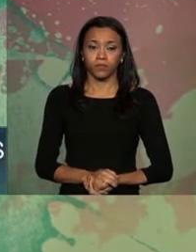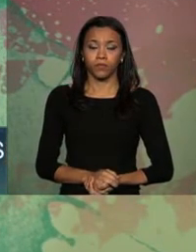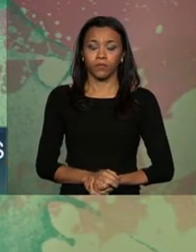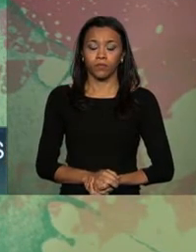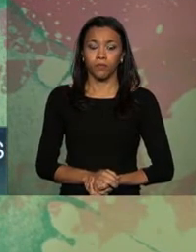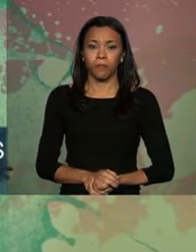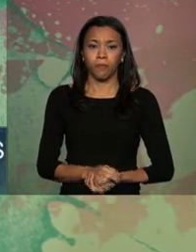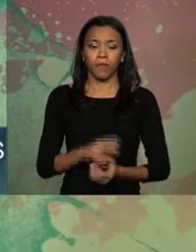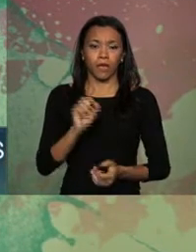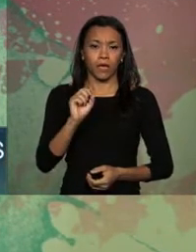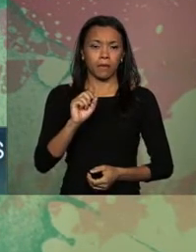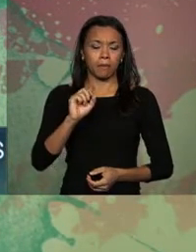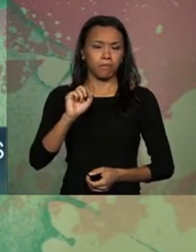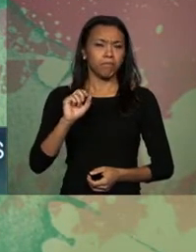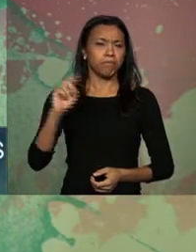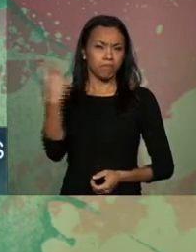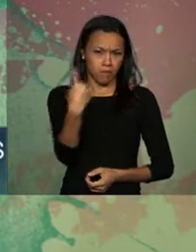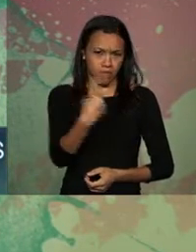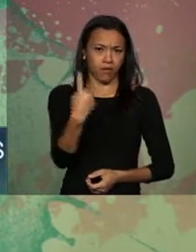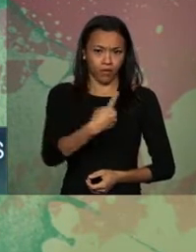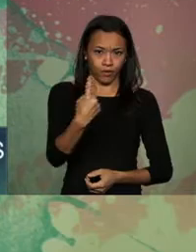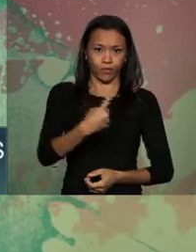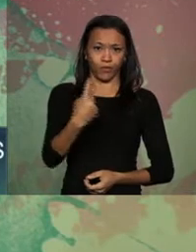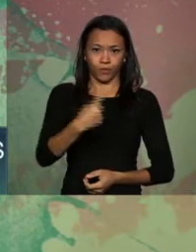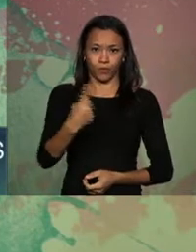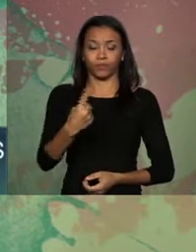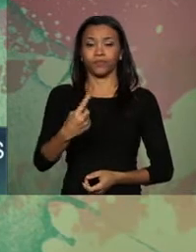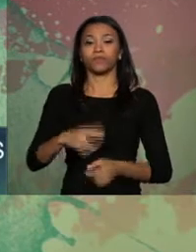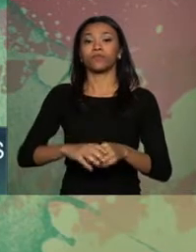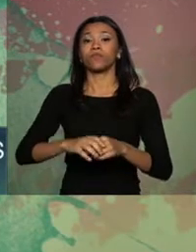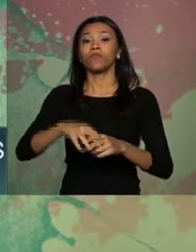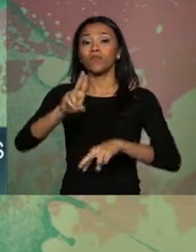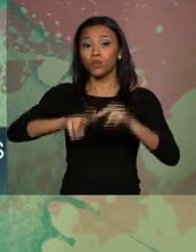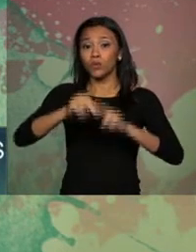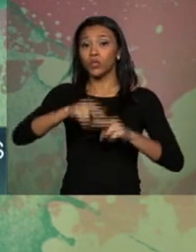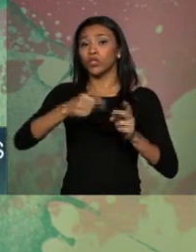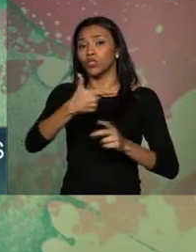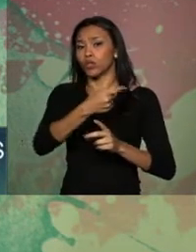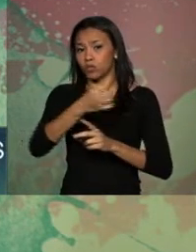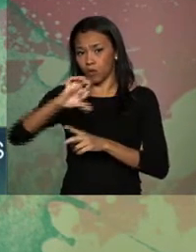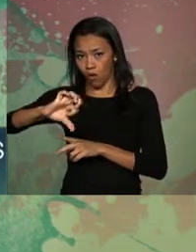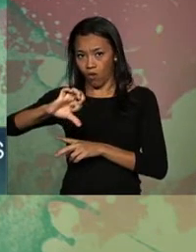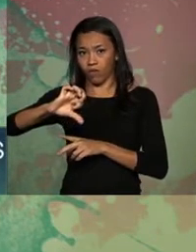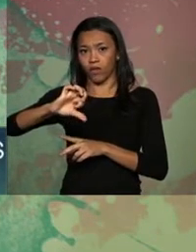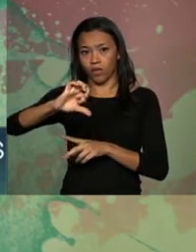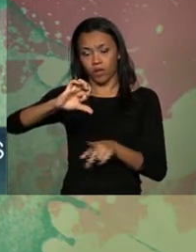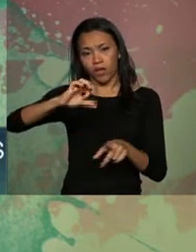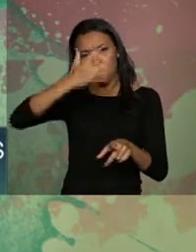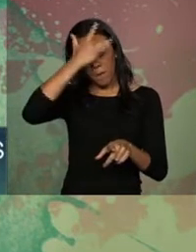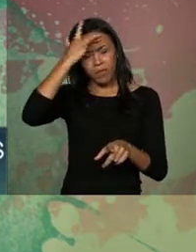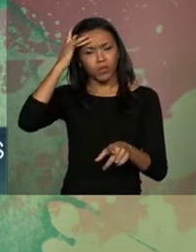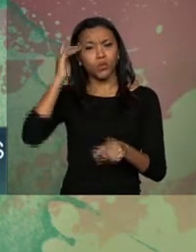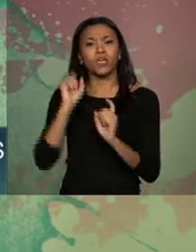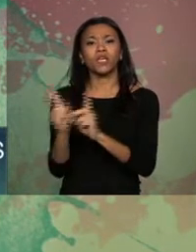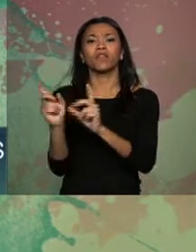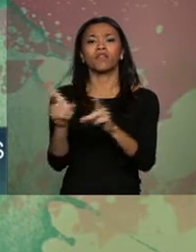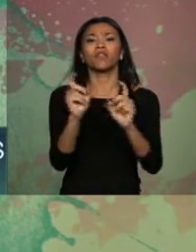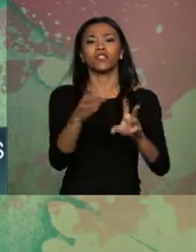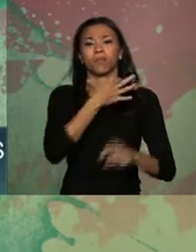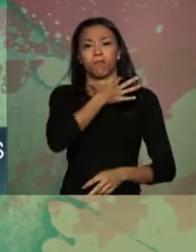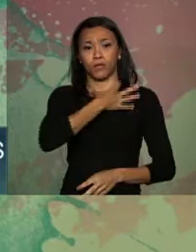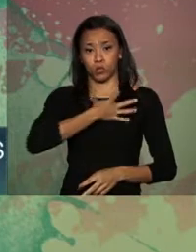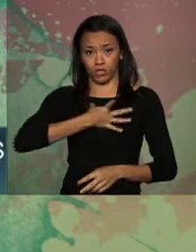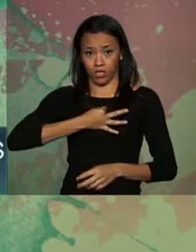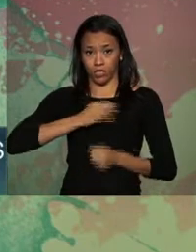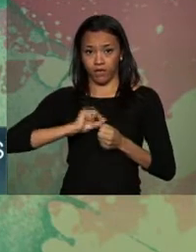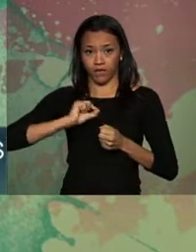Em 1º de julho de 2009, um vendedor de bijuterias fez